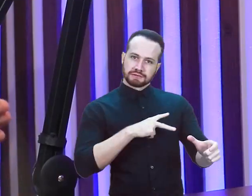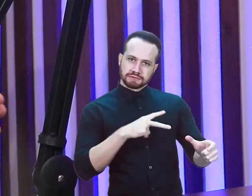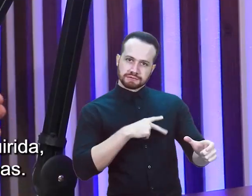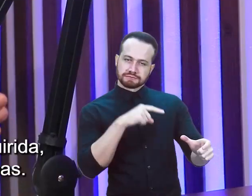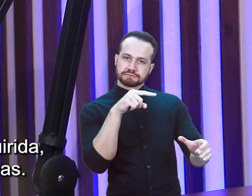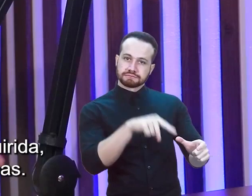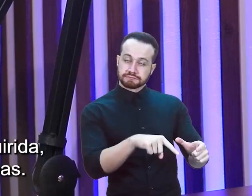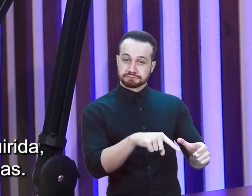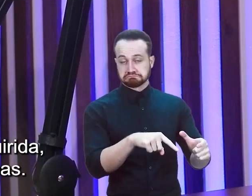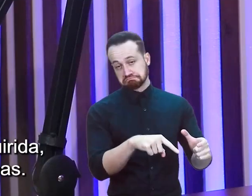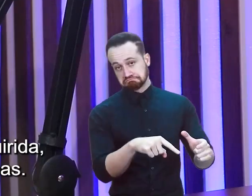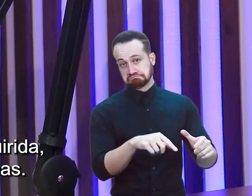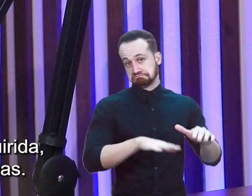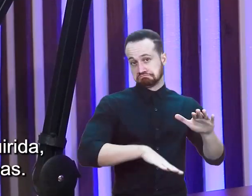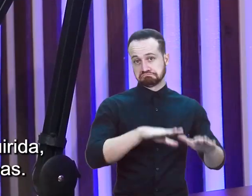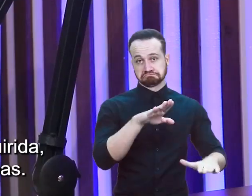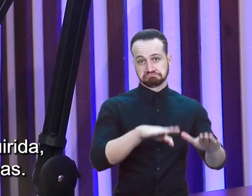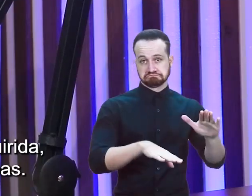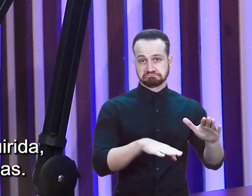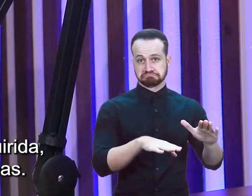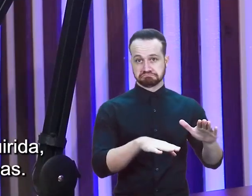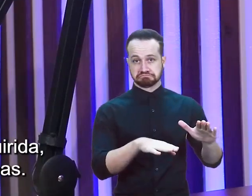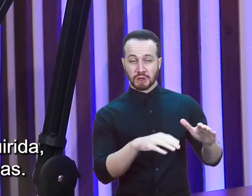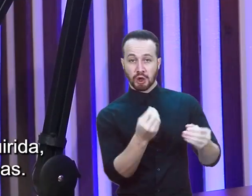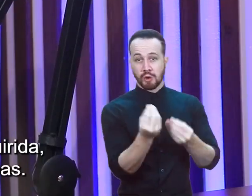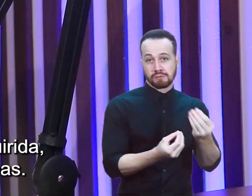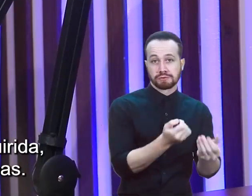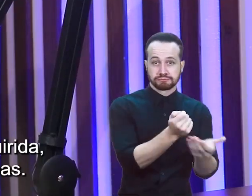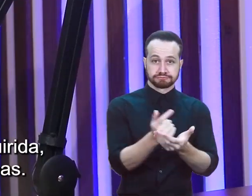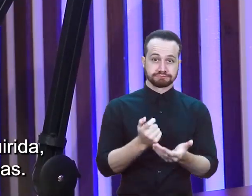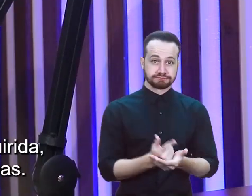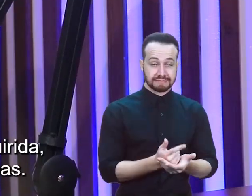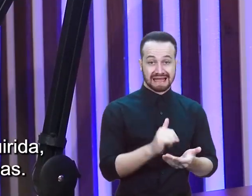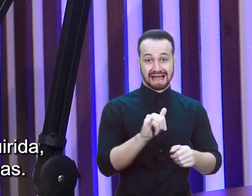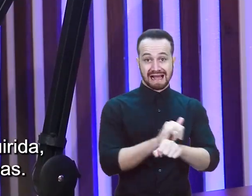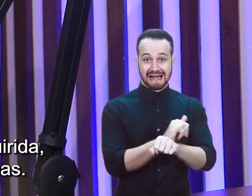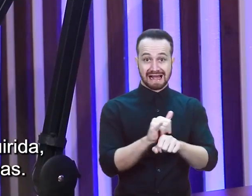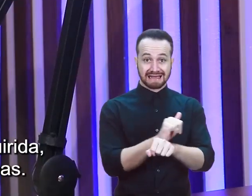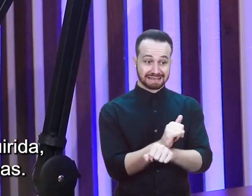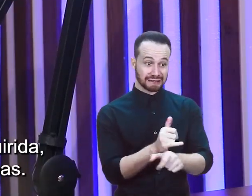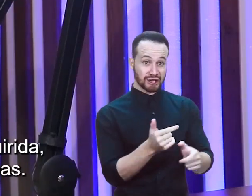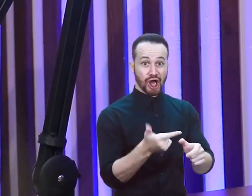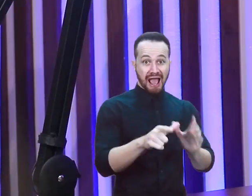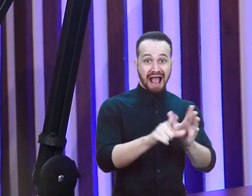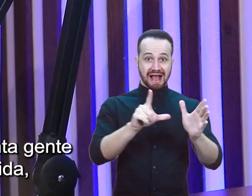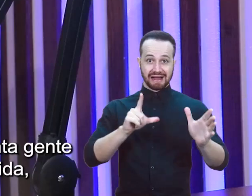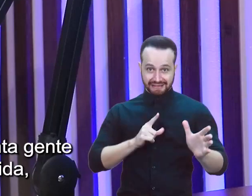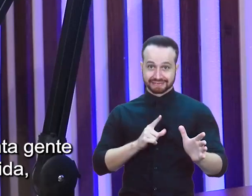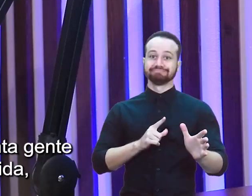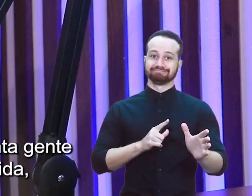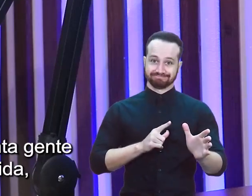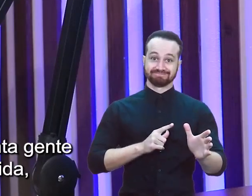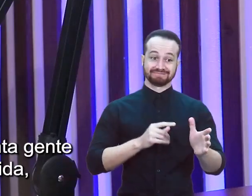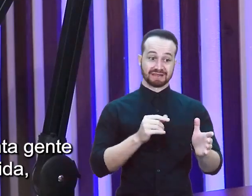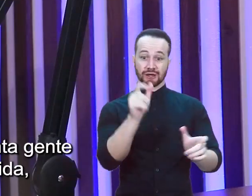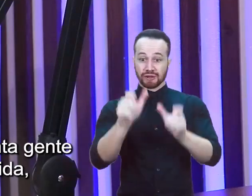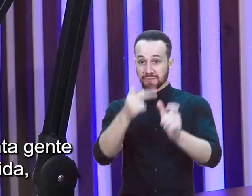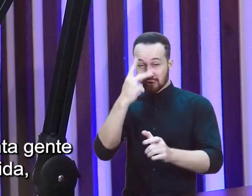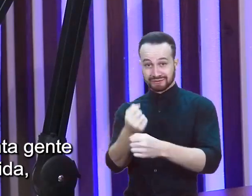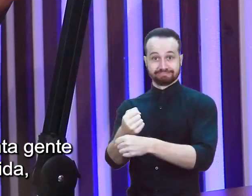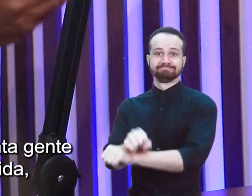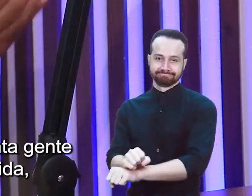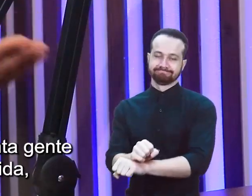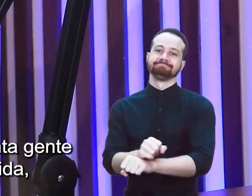privada, dependendo de como ela é adquirida, ela tira a dignidade das pessoas. Então, quando você e eu